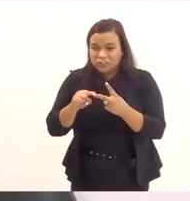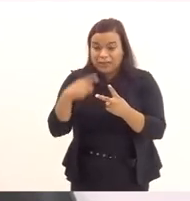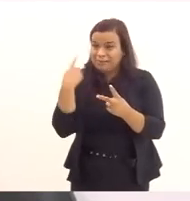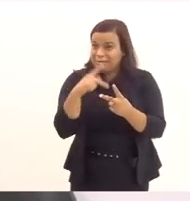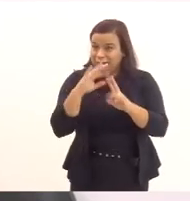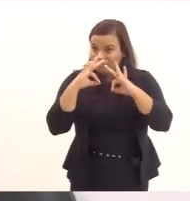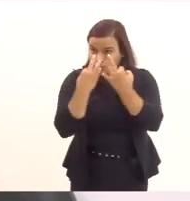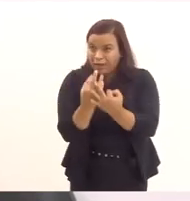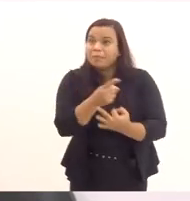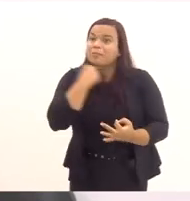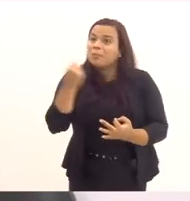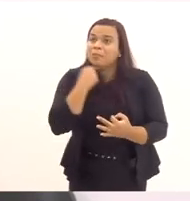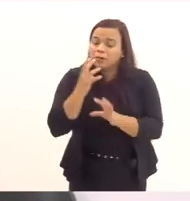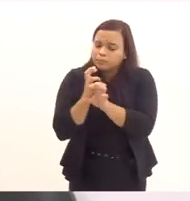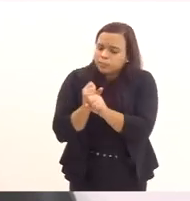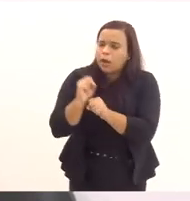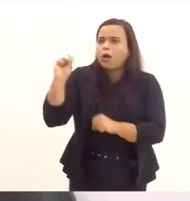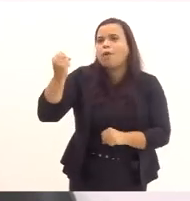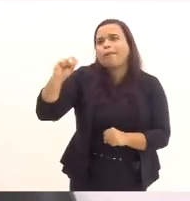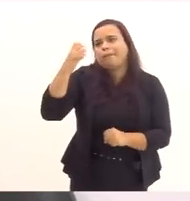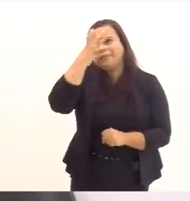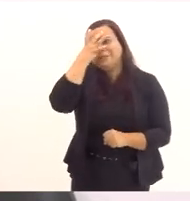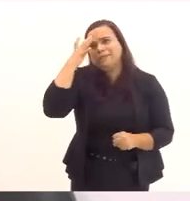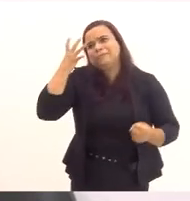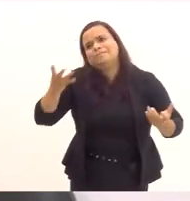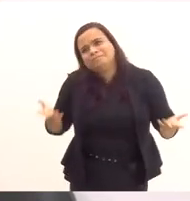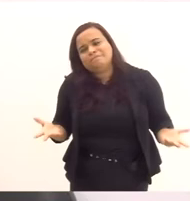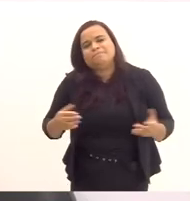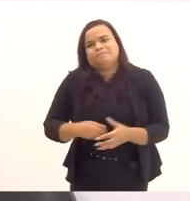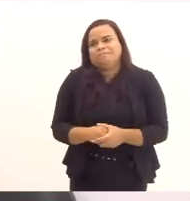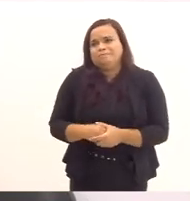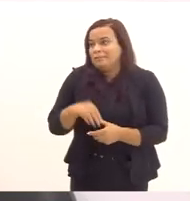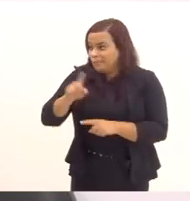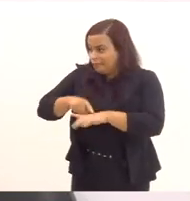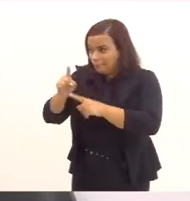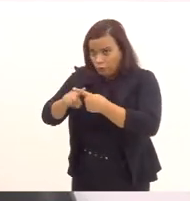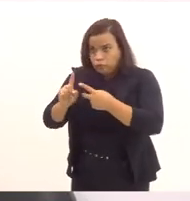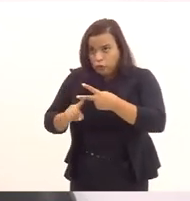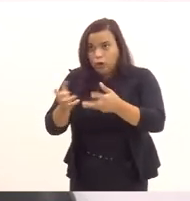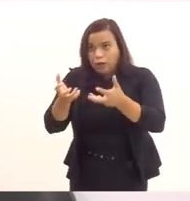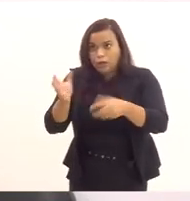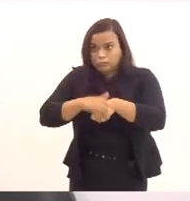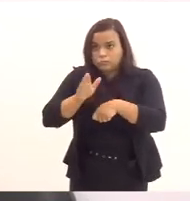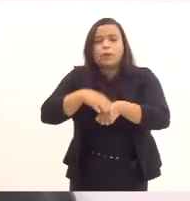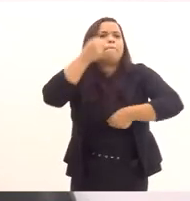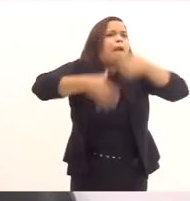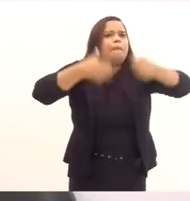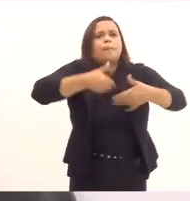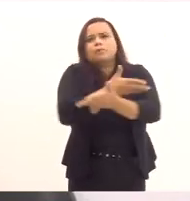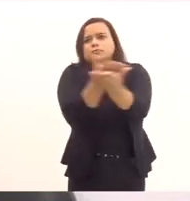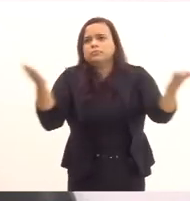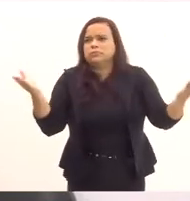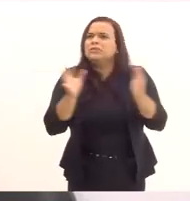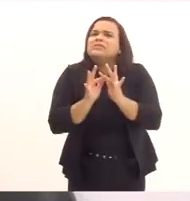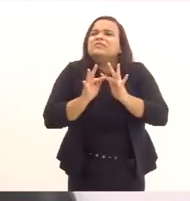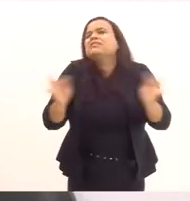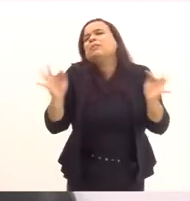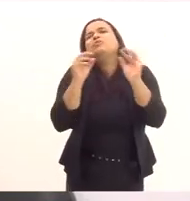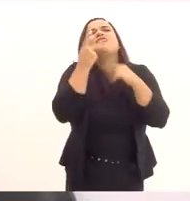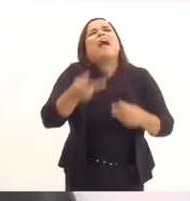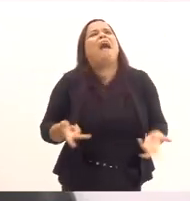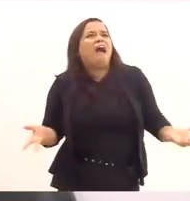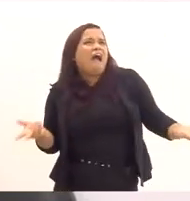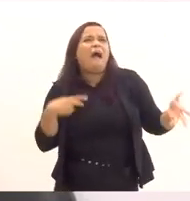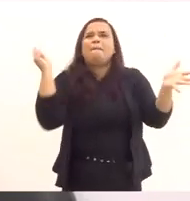família eles queriam tá aqui para fazer isso que eu tô falando para vocês então é muito simples chegar aqui não é vamos pagar aluguel